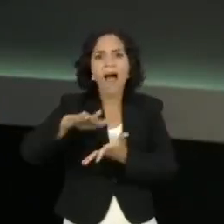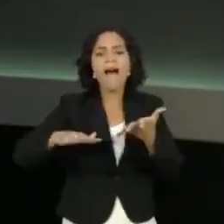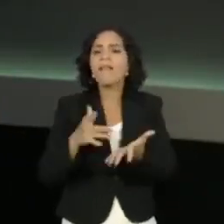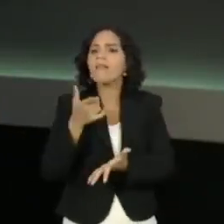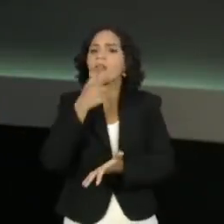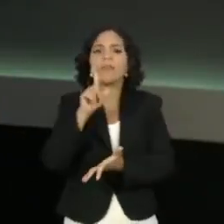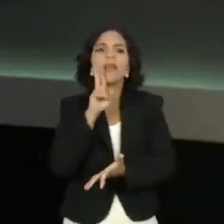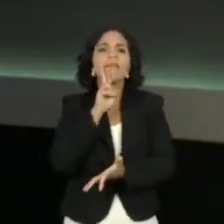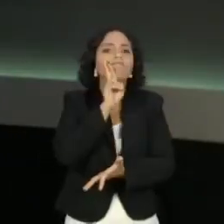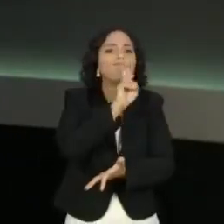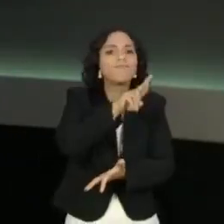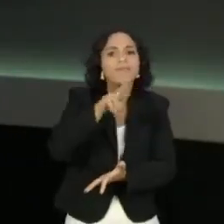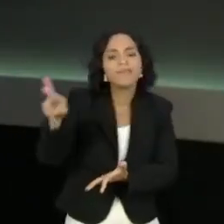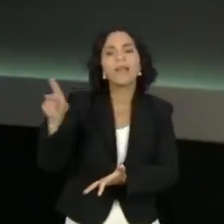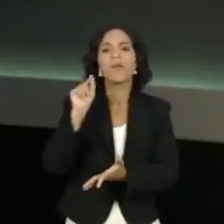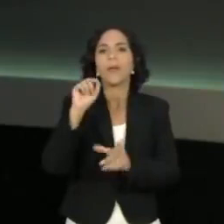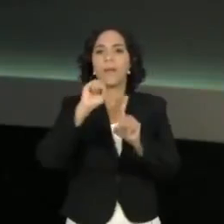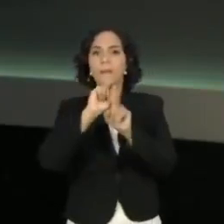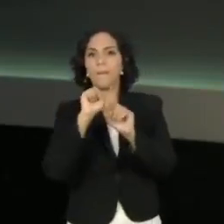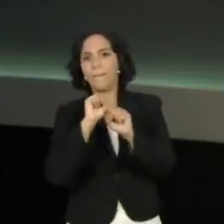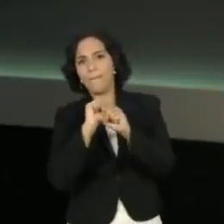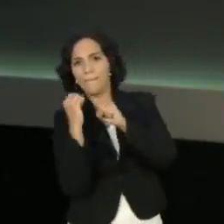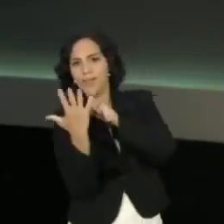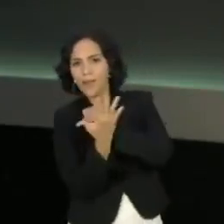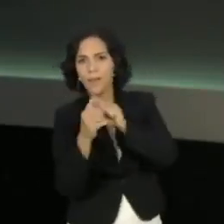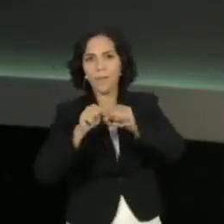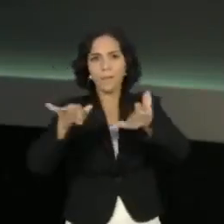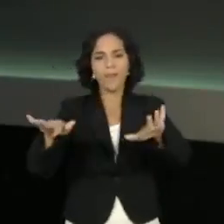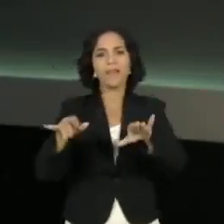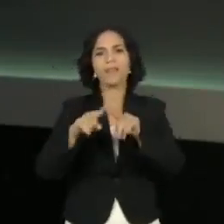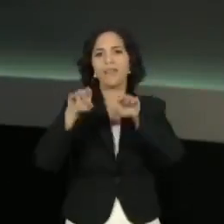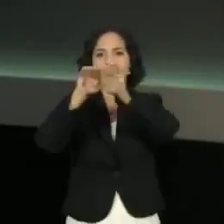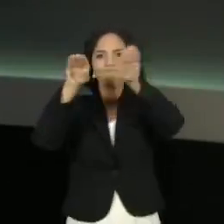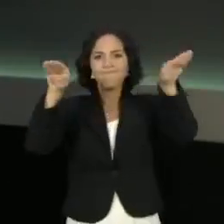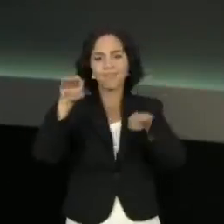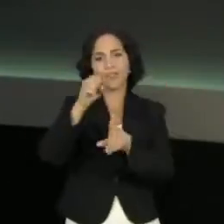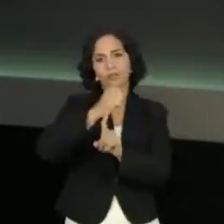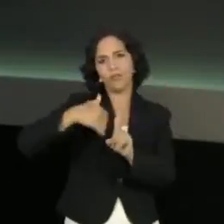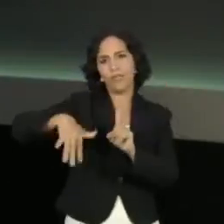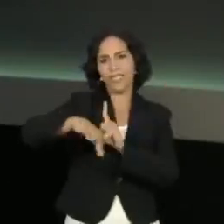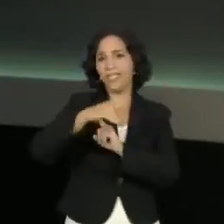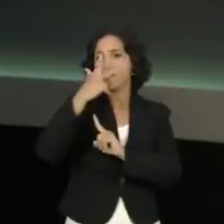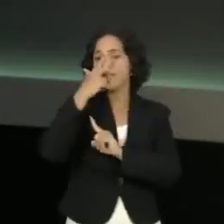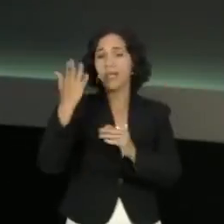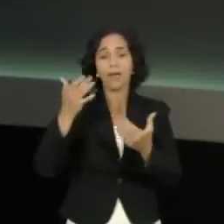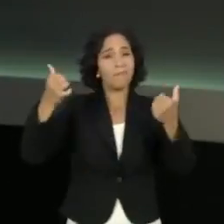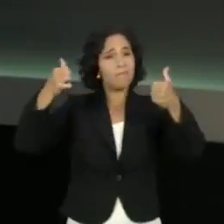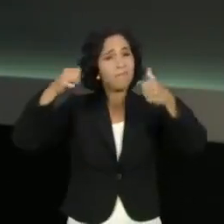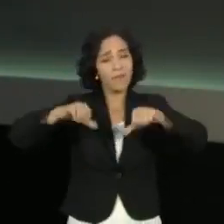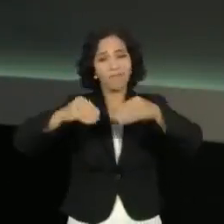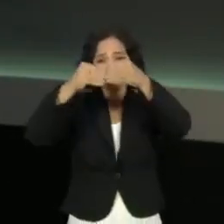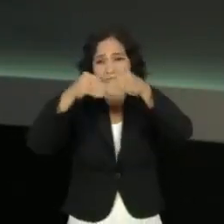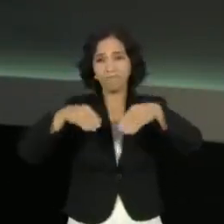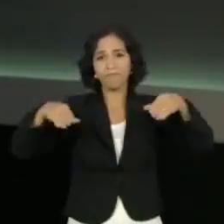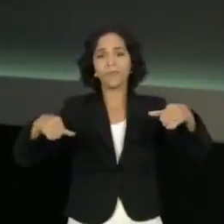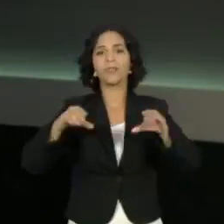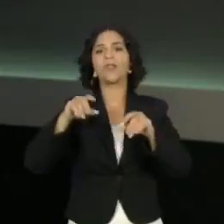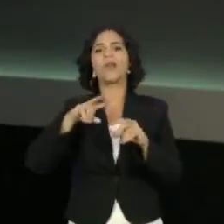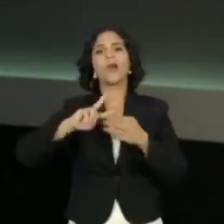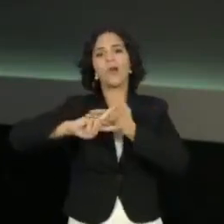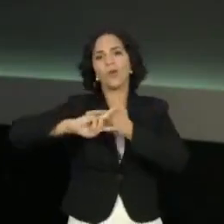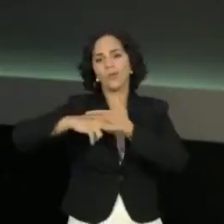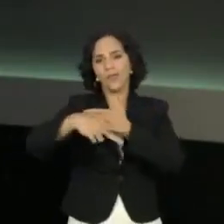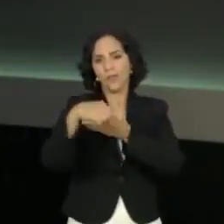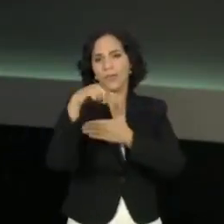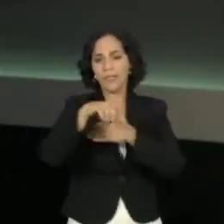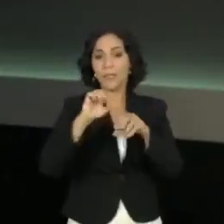às exigências que a pandemia trouxe. A desigualdade social gerada agravou ainda mais as consequências da pandemia.